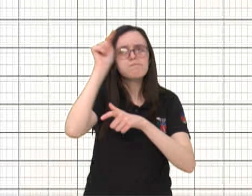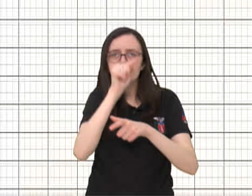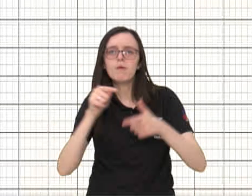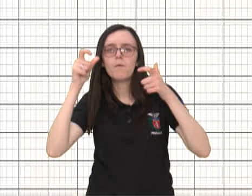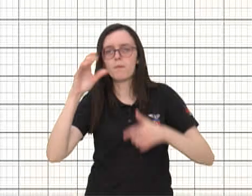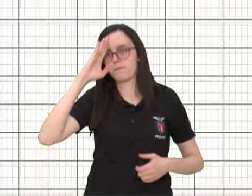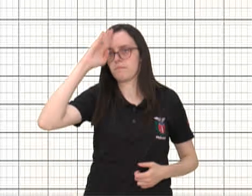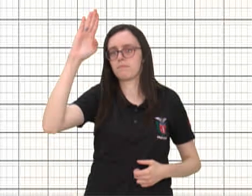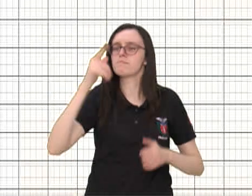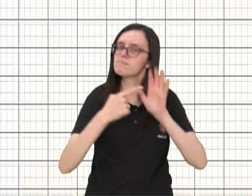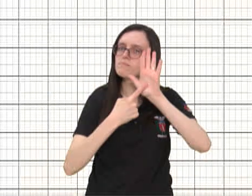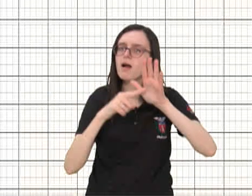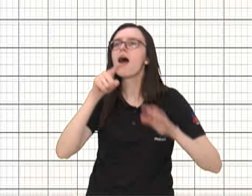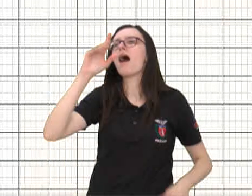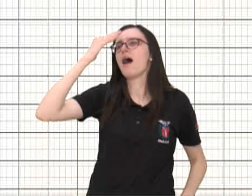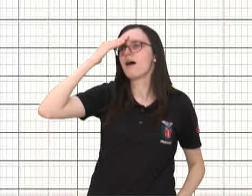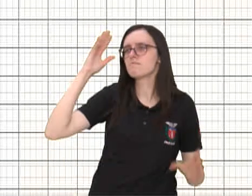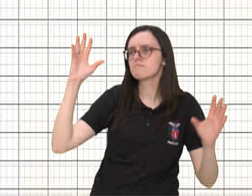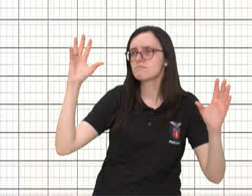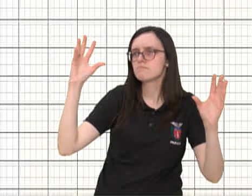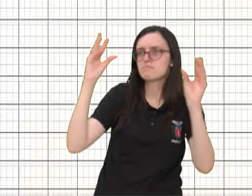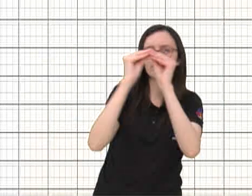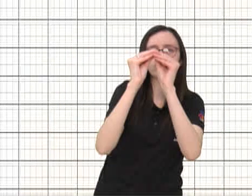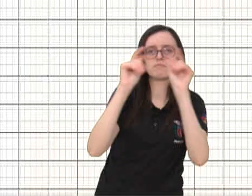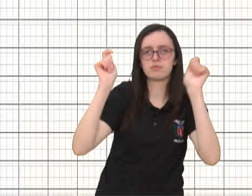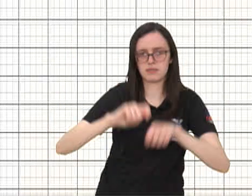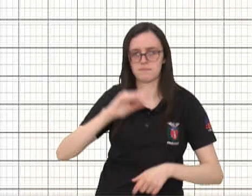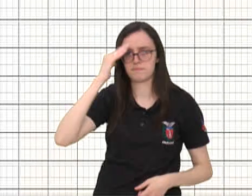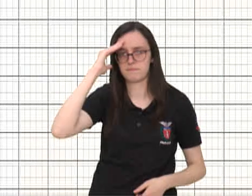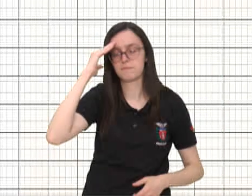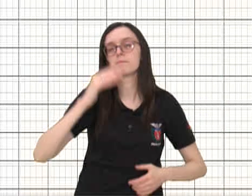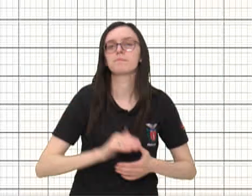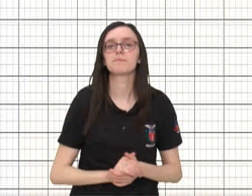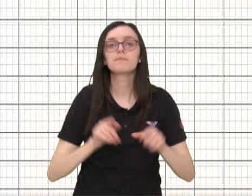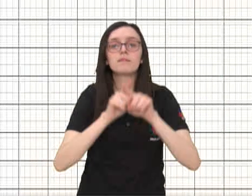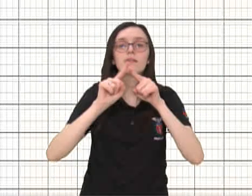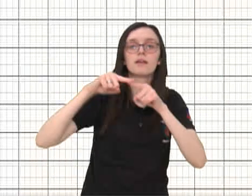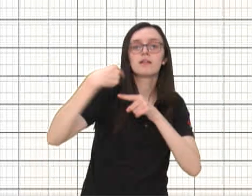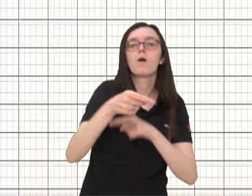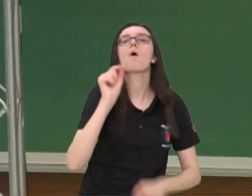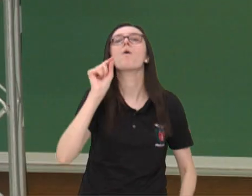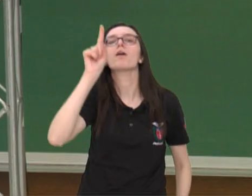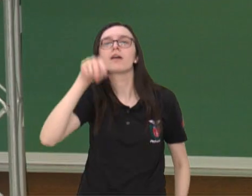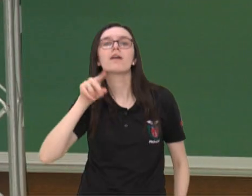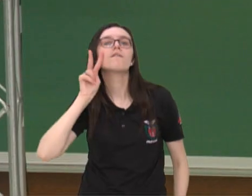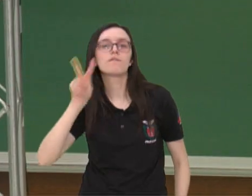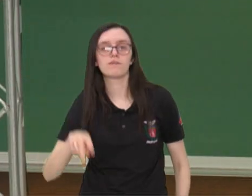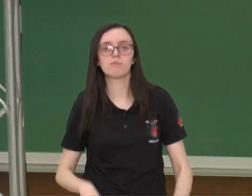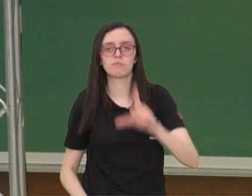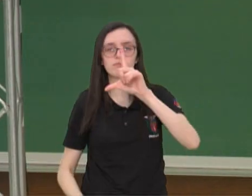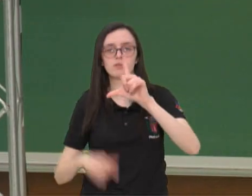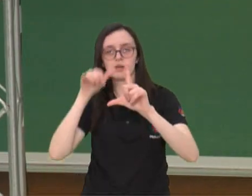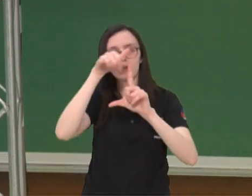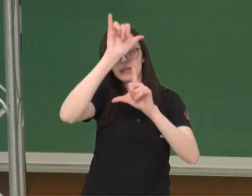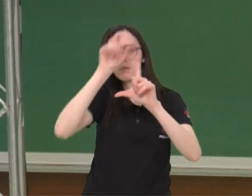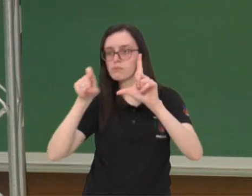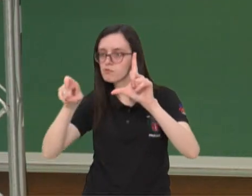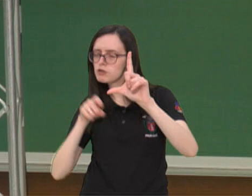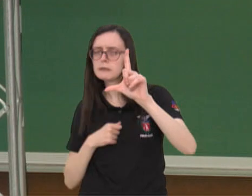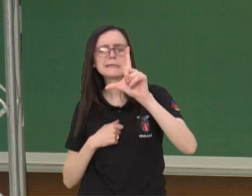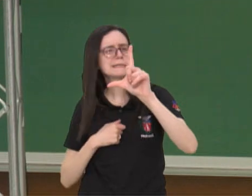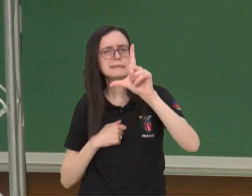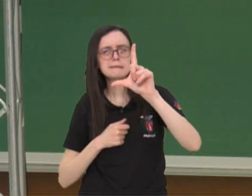principais no gráfico na tela. E depois a intersecção com o eixo y, que é o valor do nosso